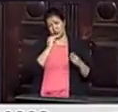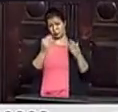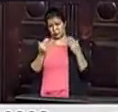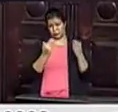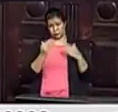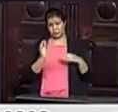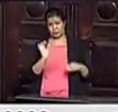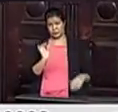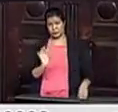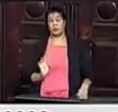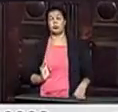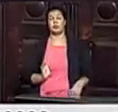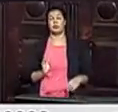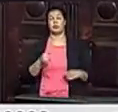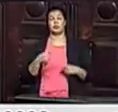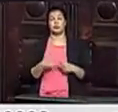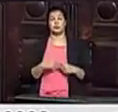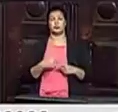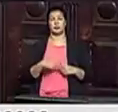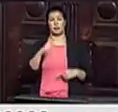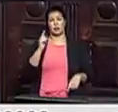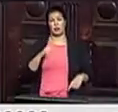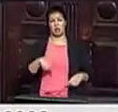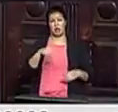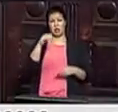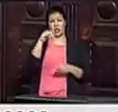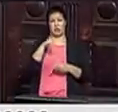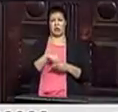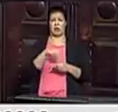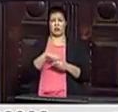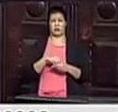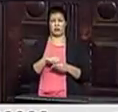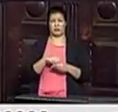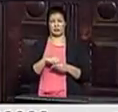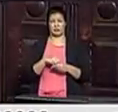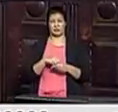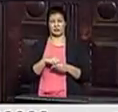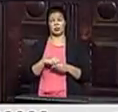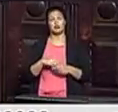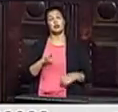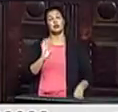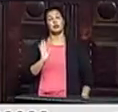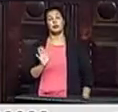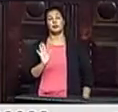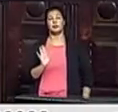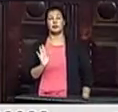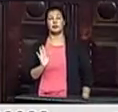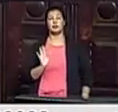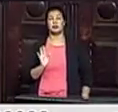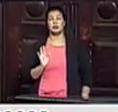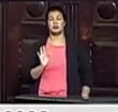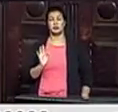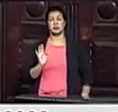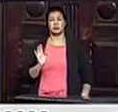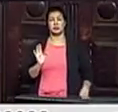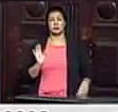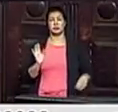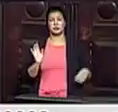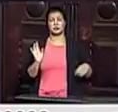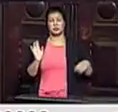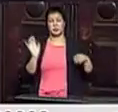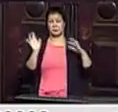bem simples do que é o voto distrital misto. Mas, função de tudo que